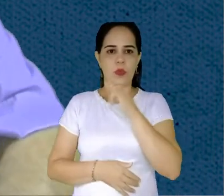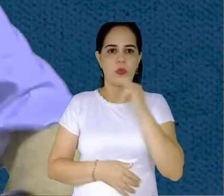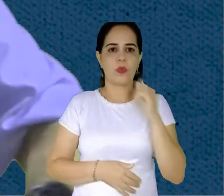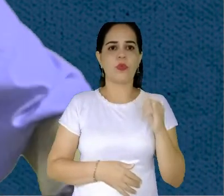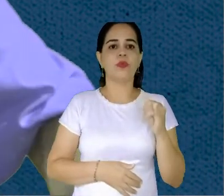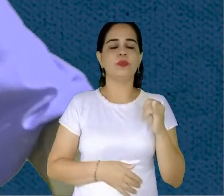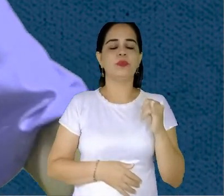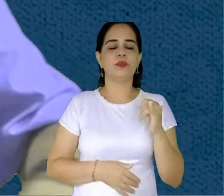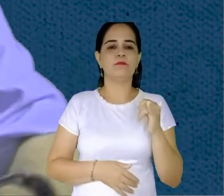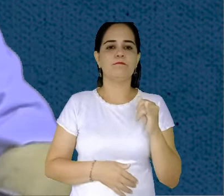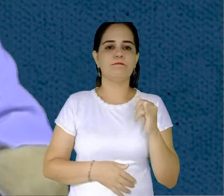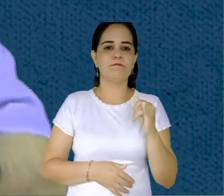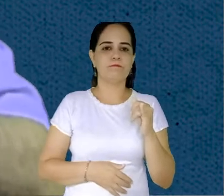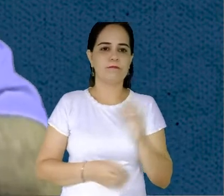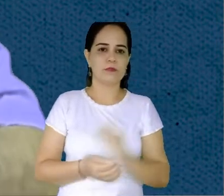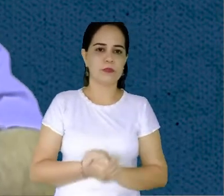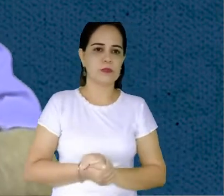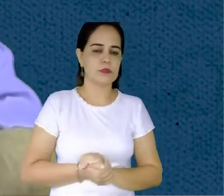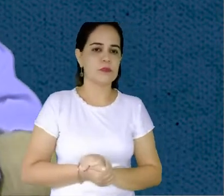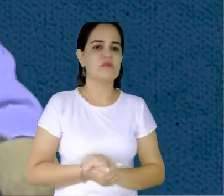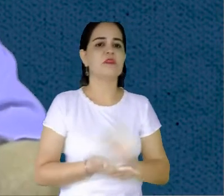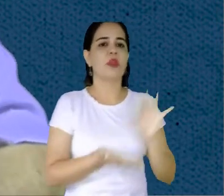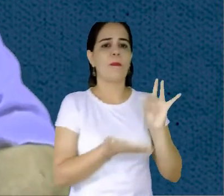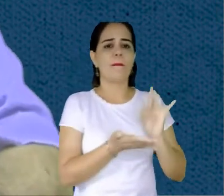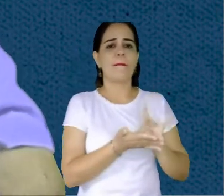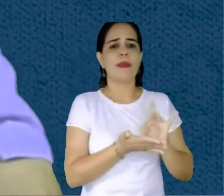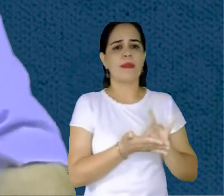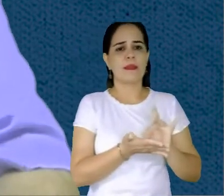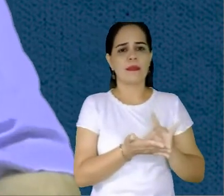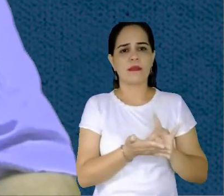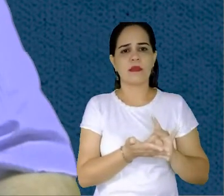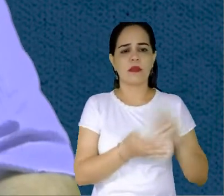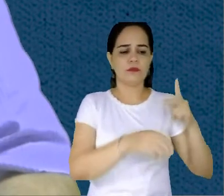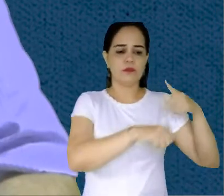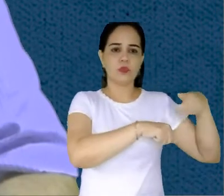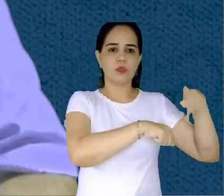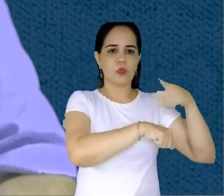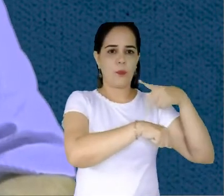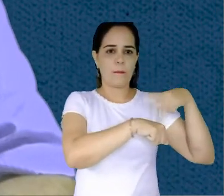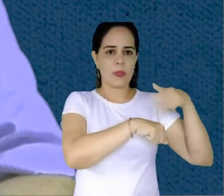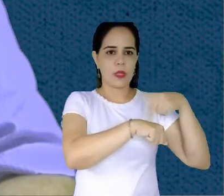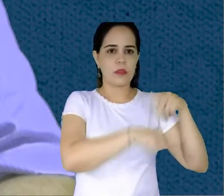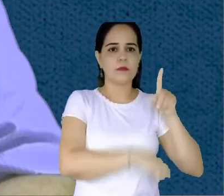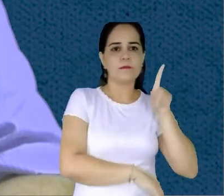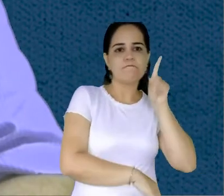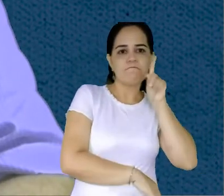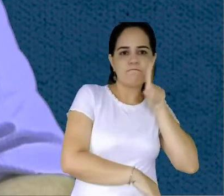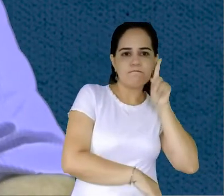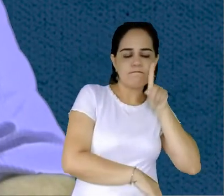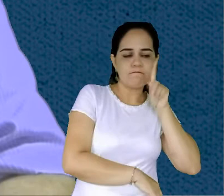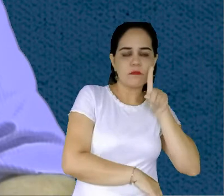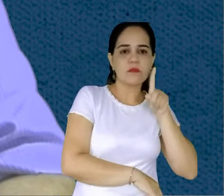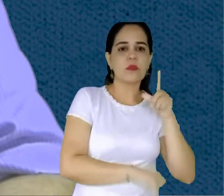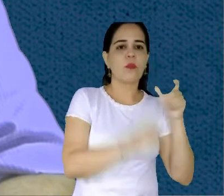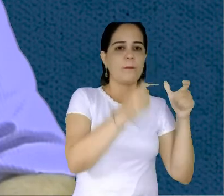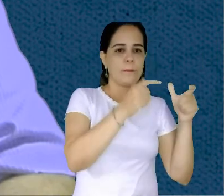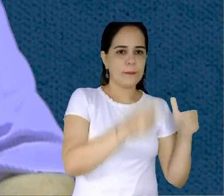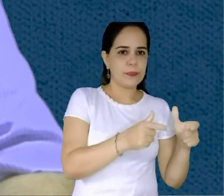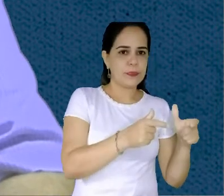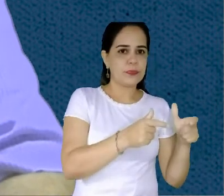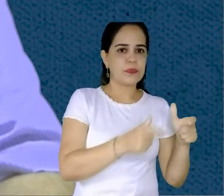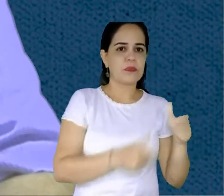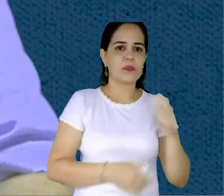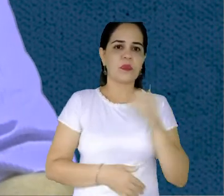notícia da realidade dos Estados Unidos. Como vocês sabem, Estados